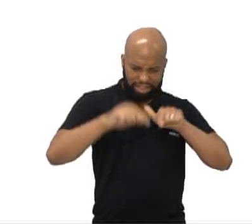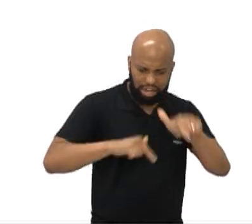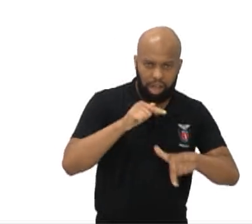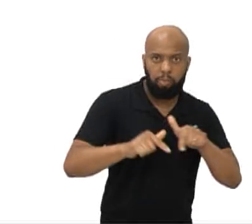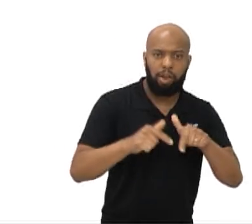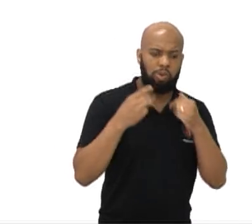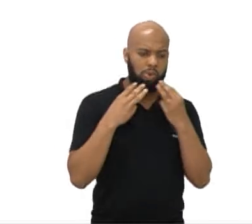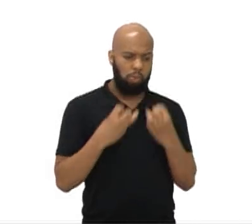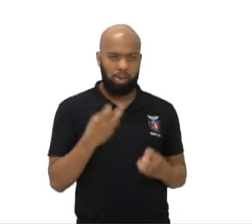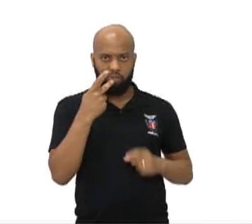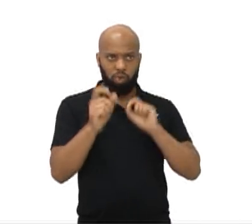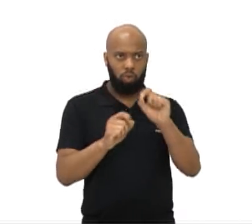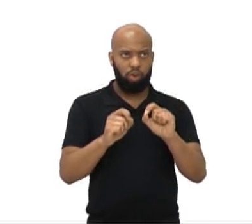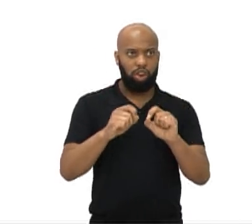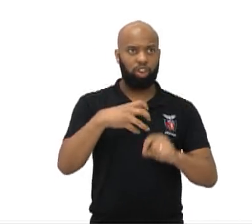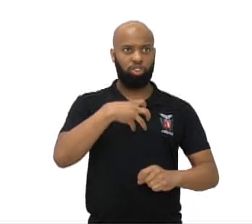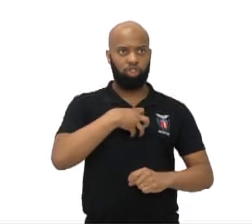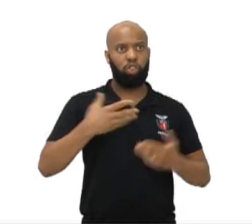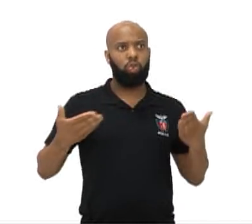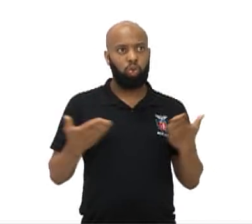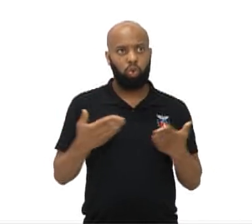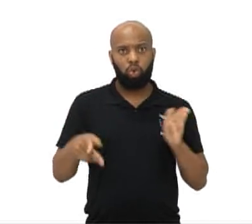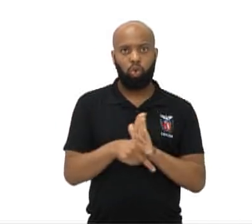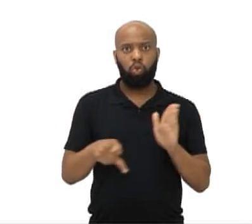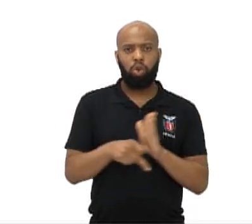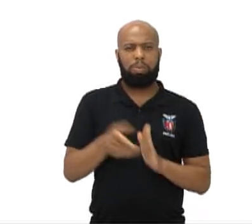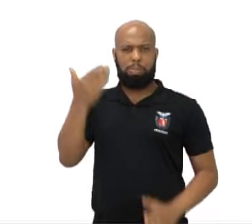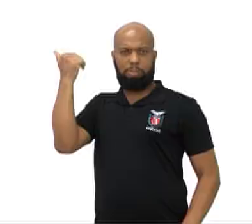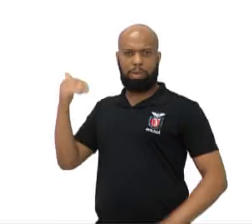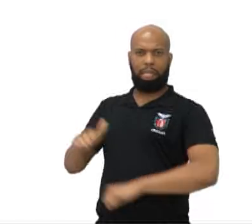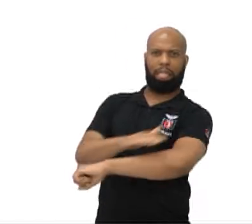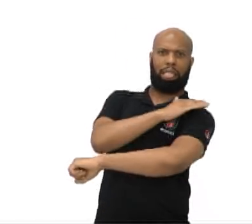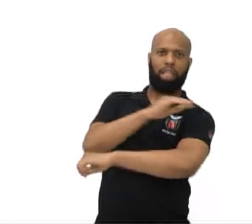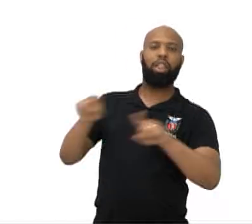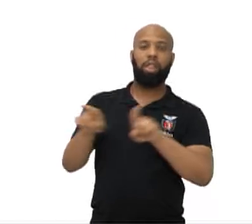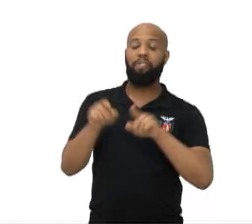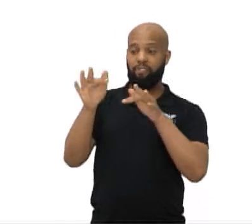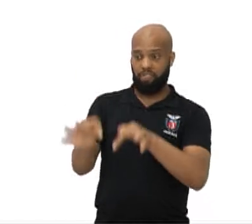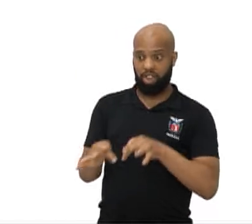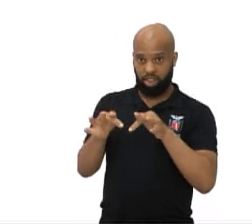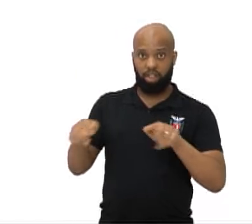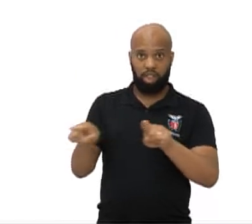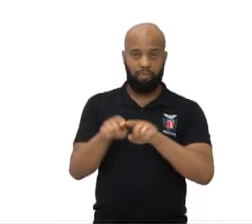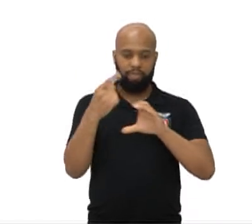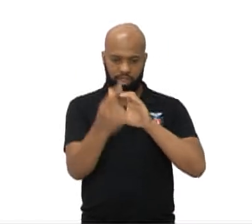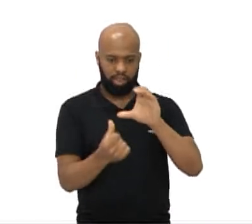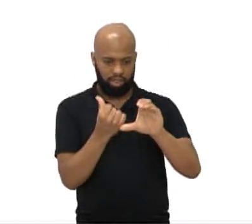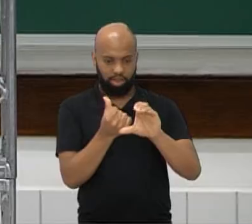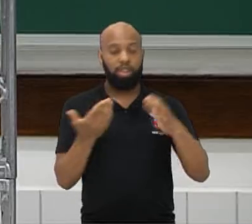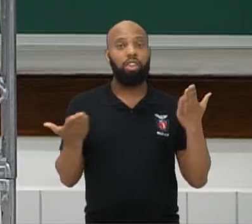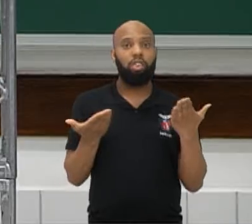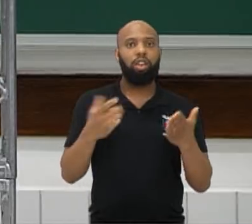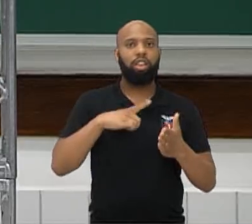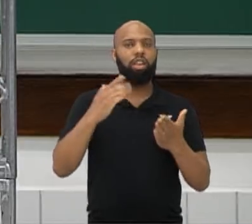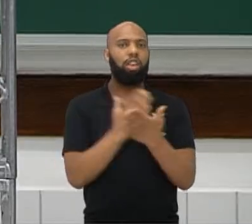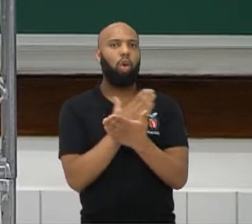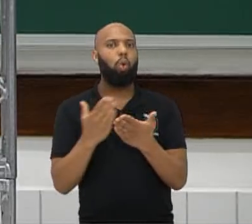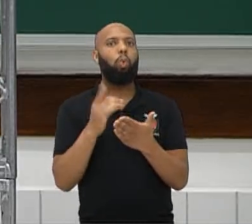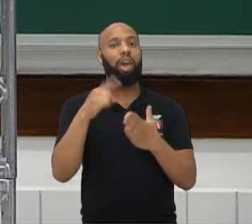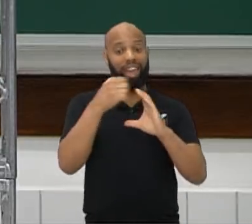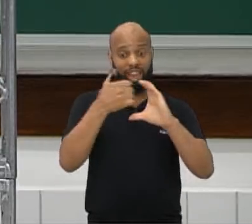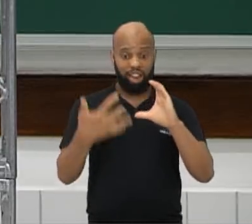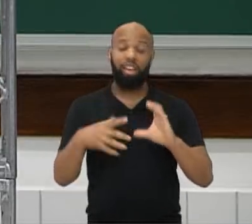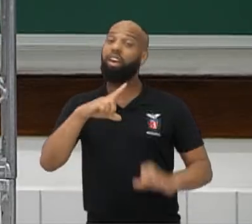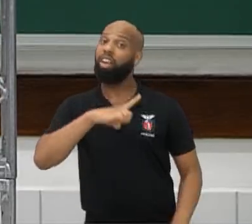ele estão comunal, ou também chamado de primitivo, o feudal e o capitalista. Então agora eu vou trazer algumas características